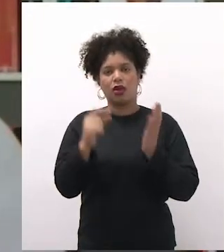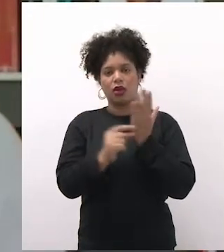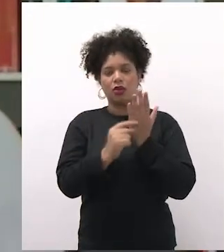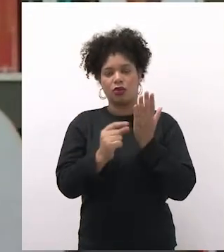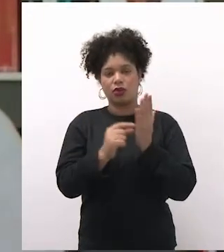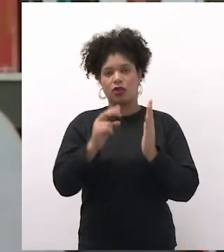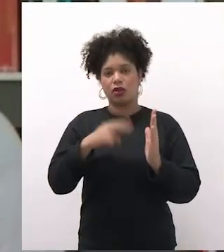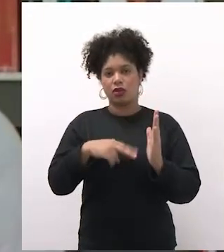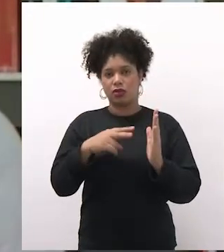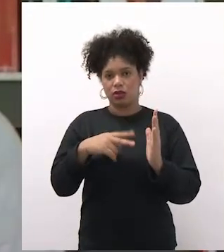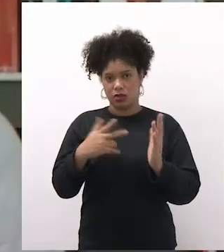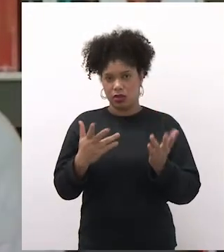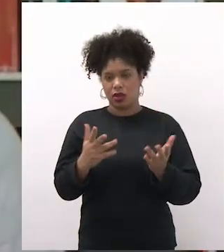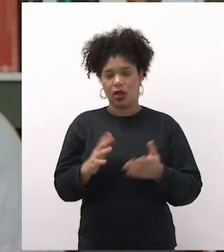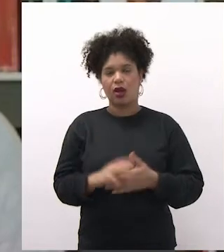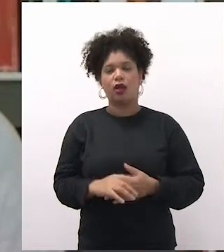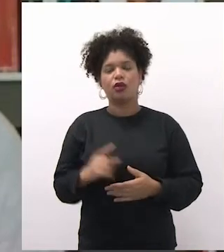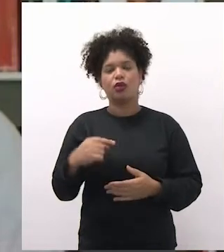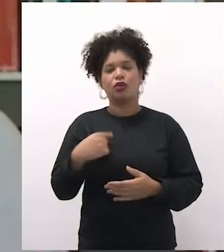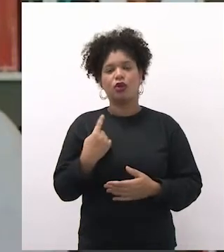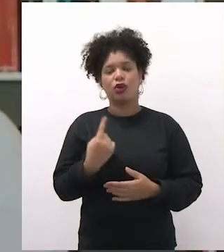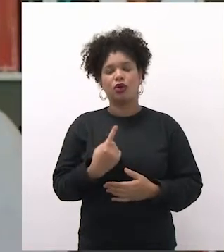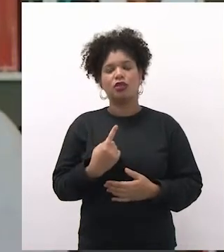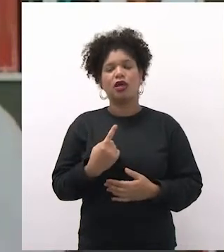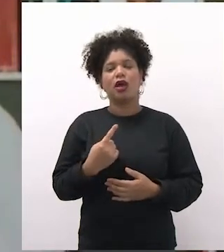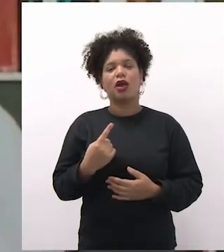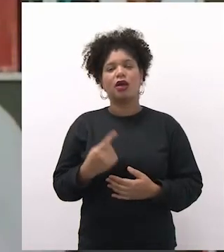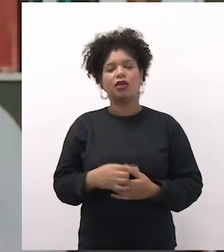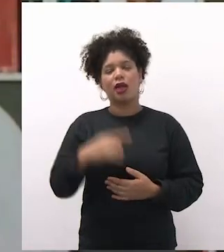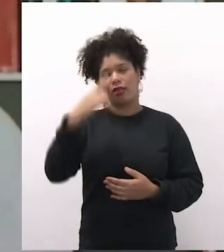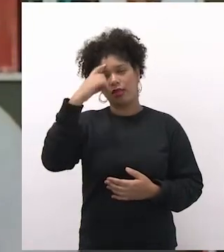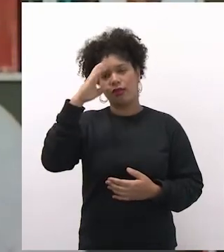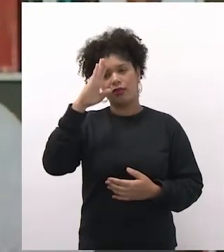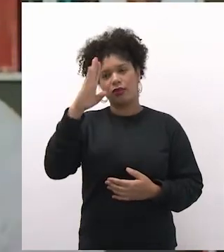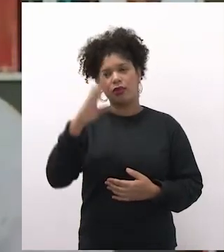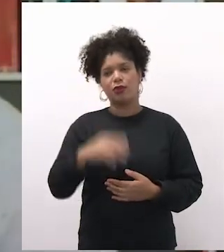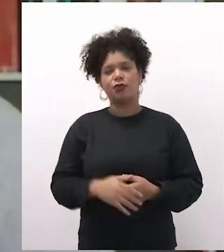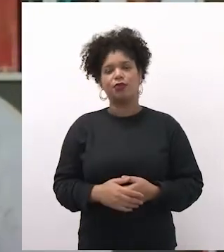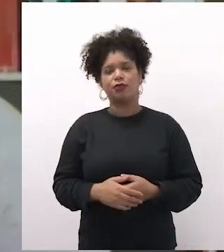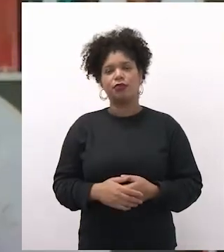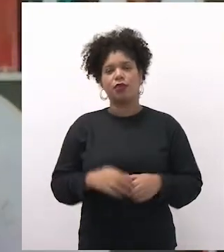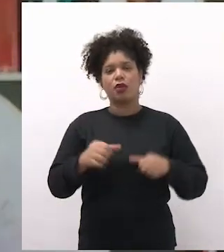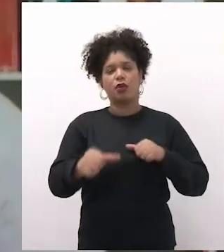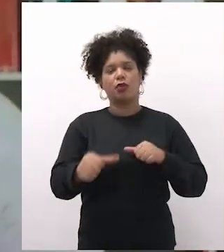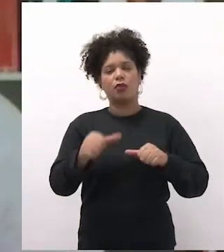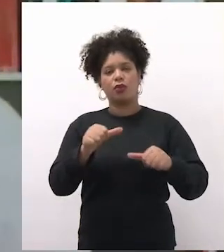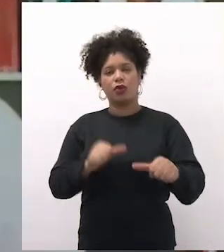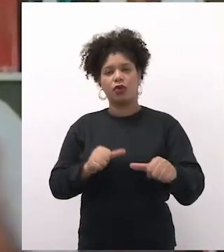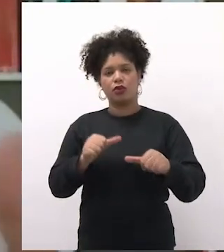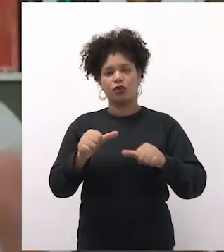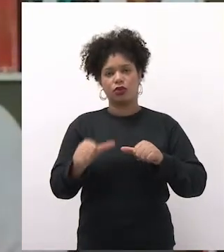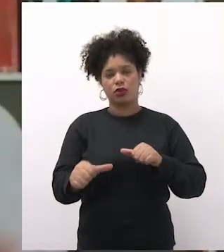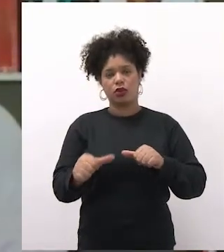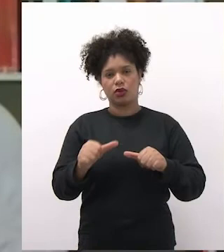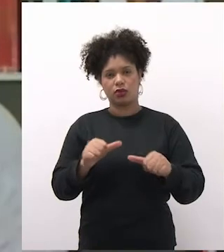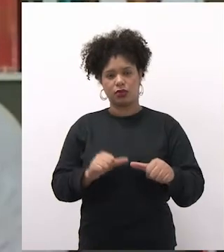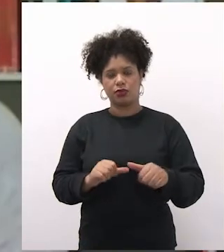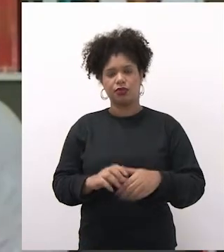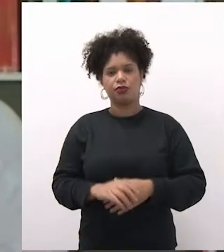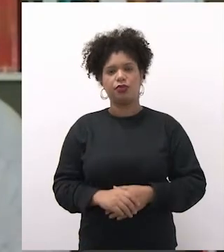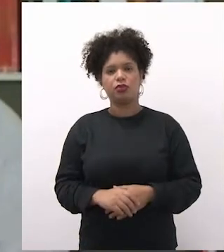intercalado essa ideia de e fazer com que as